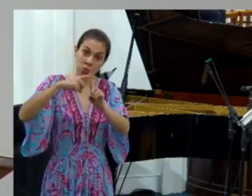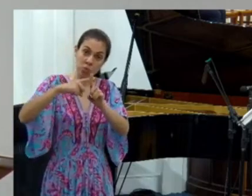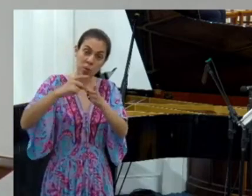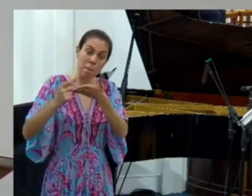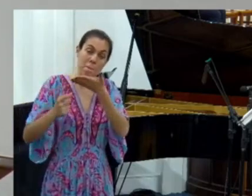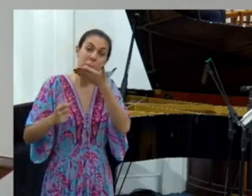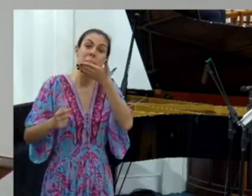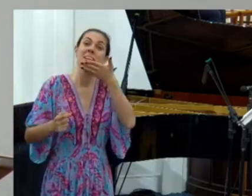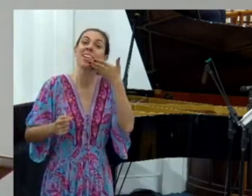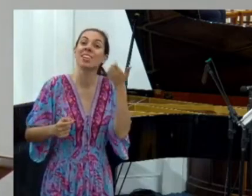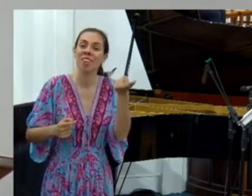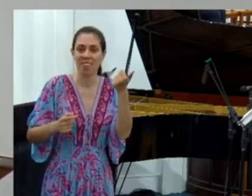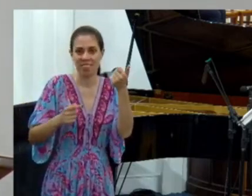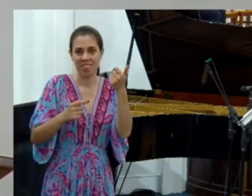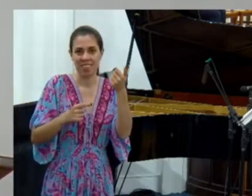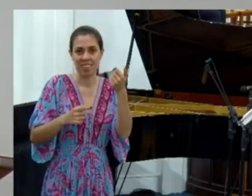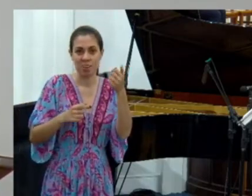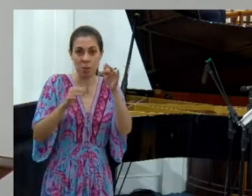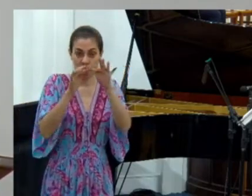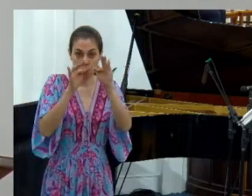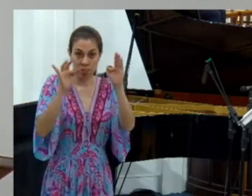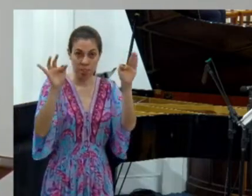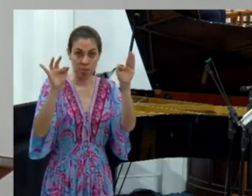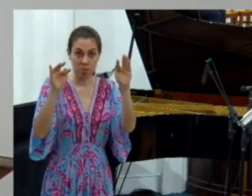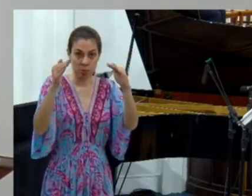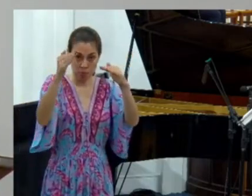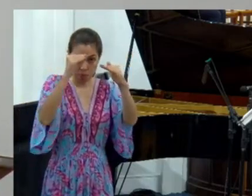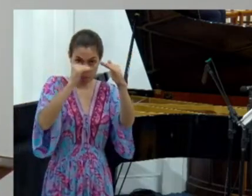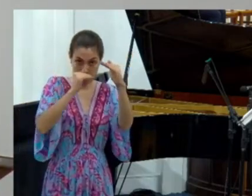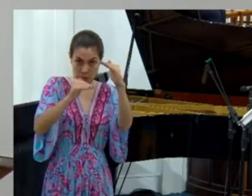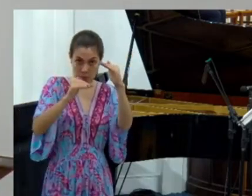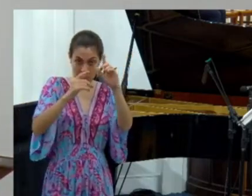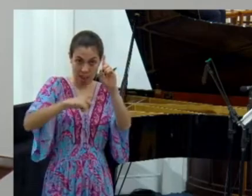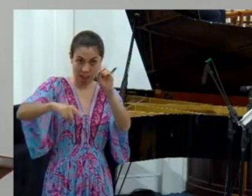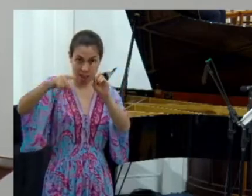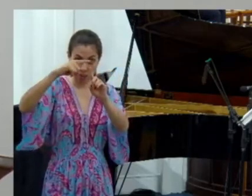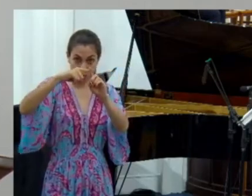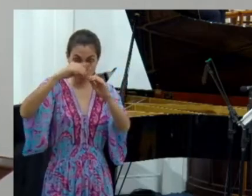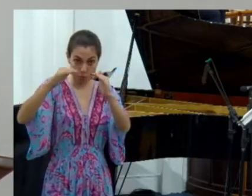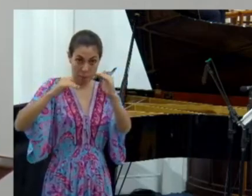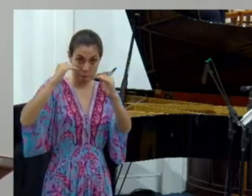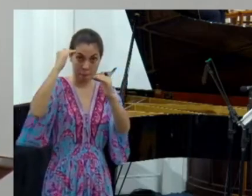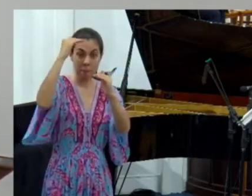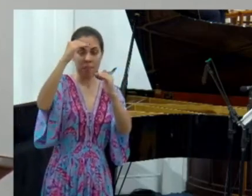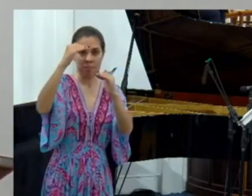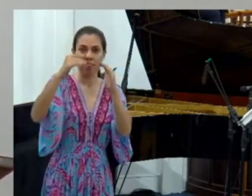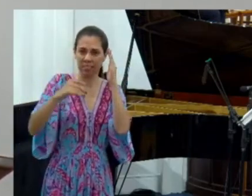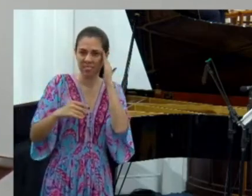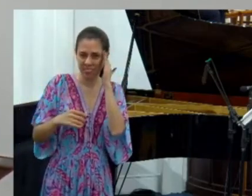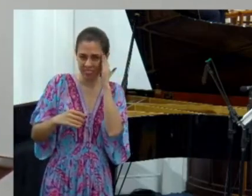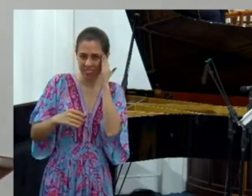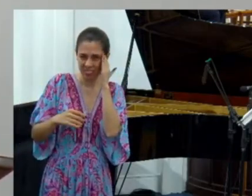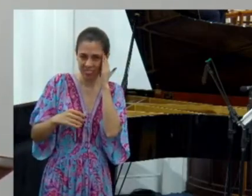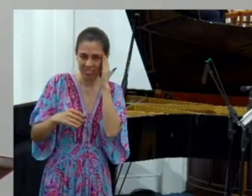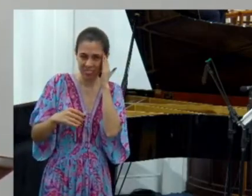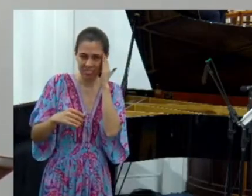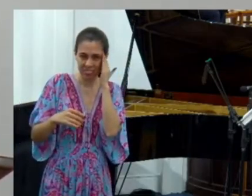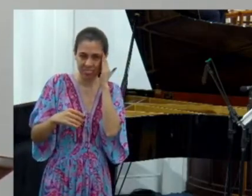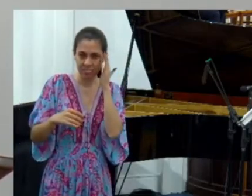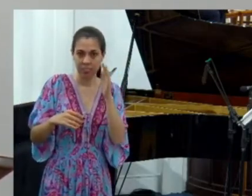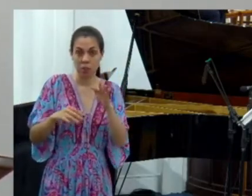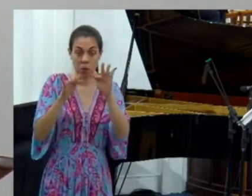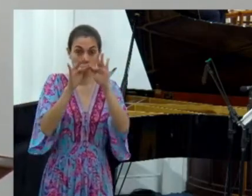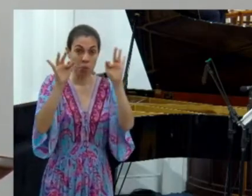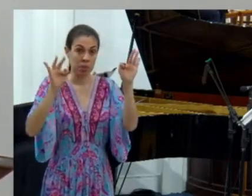no ano 70, quando o Império Romano entrou na cidade de Jerusalém e destruiu definitivamente. Mas para a fé cristã, o